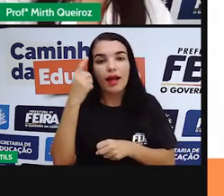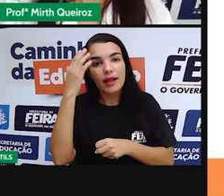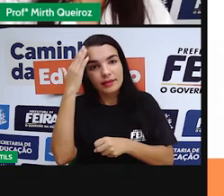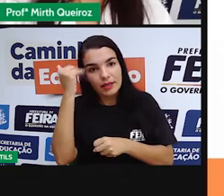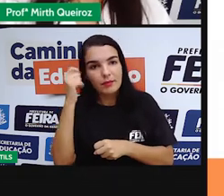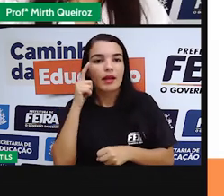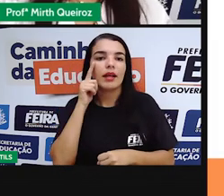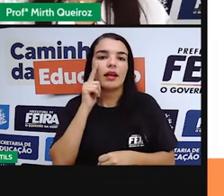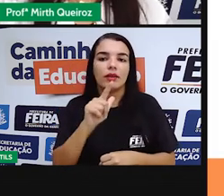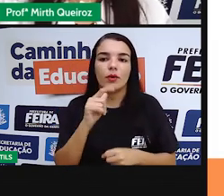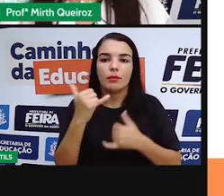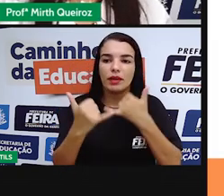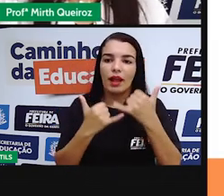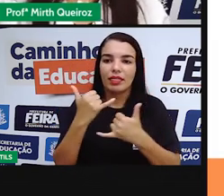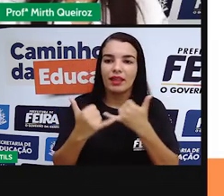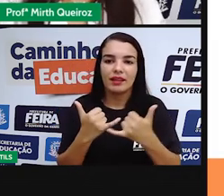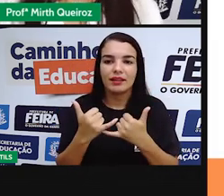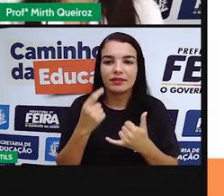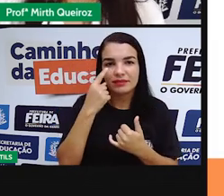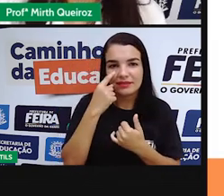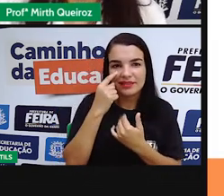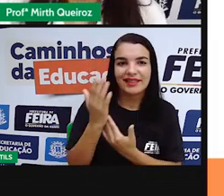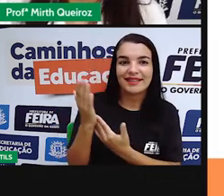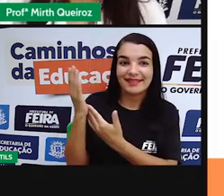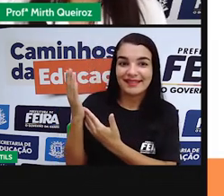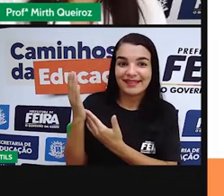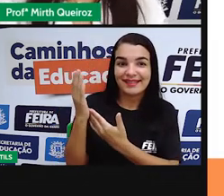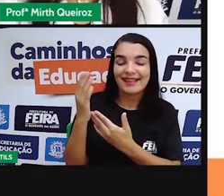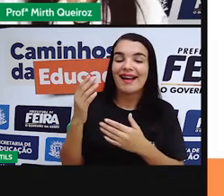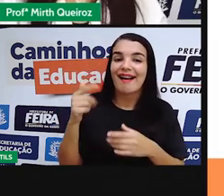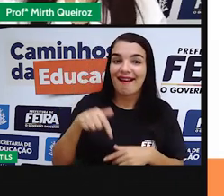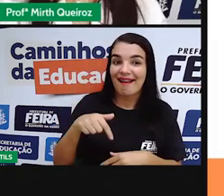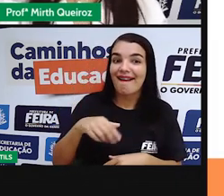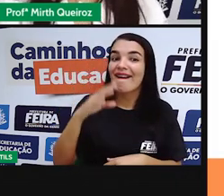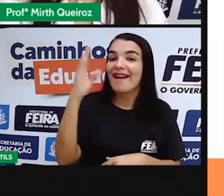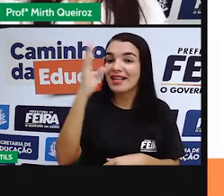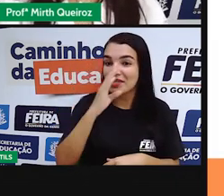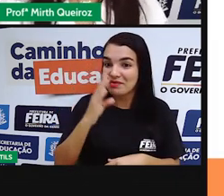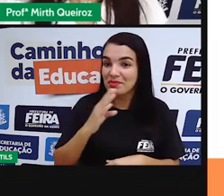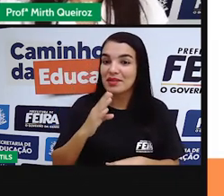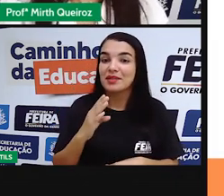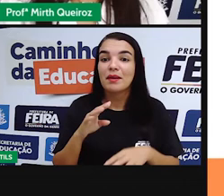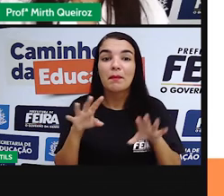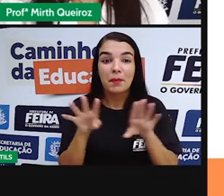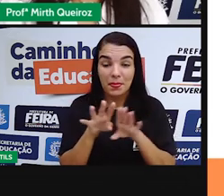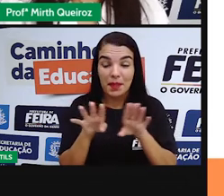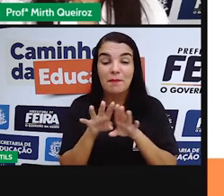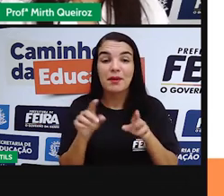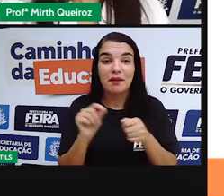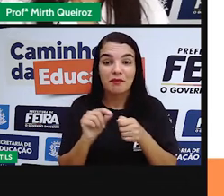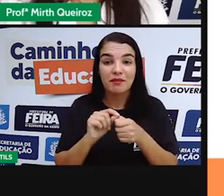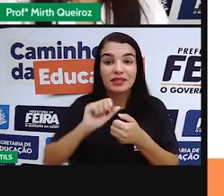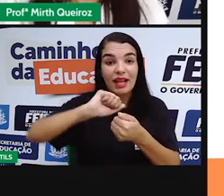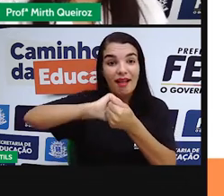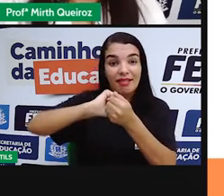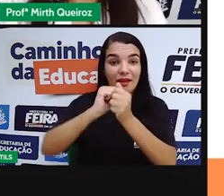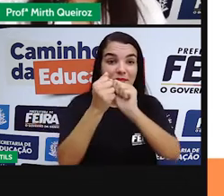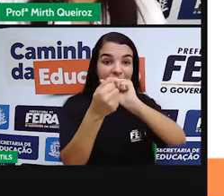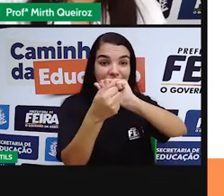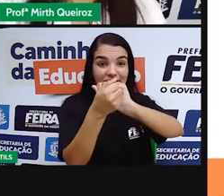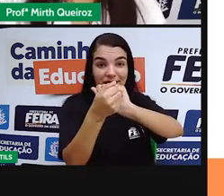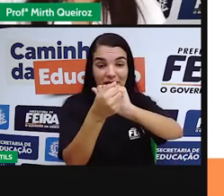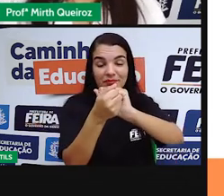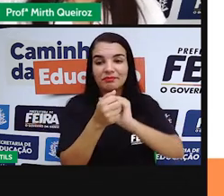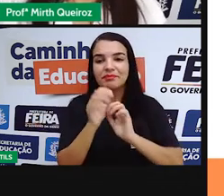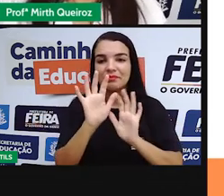a brincadeira. E aqui no Brasil, a gente também faz alguns tipos de adaptações,